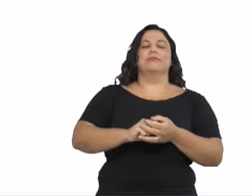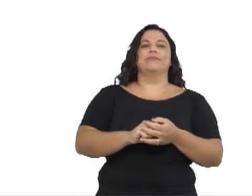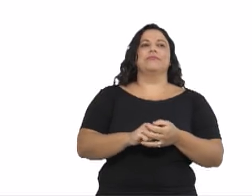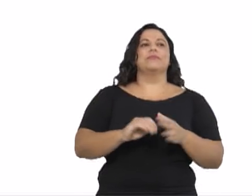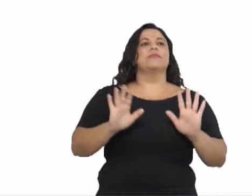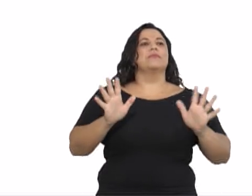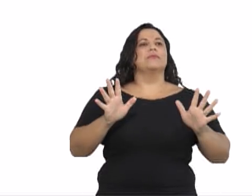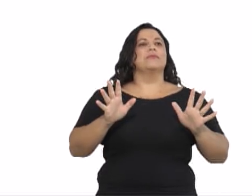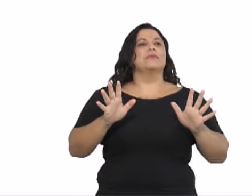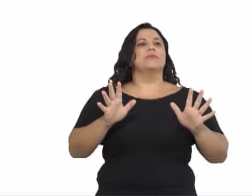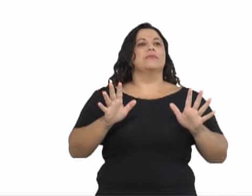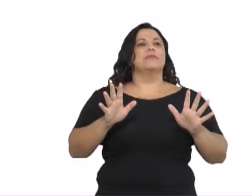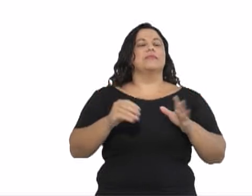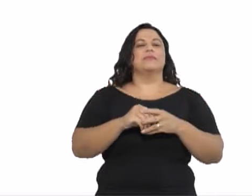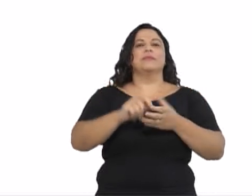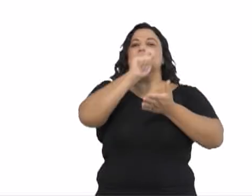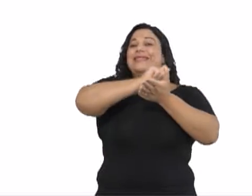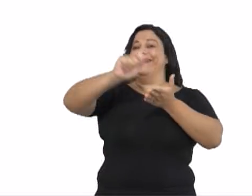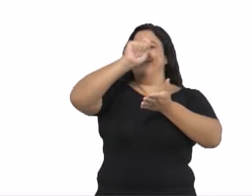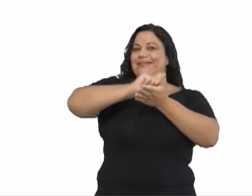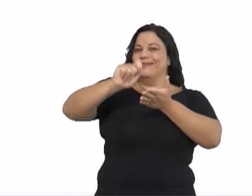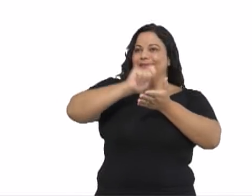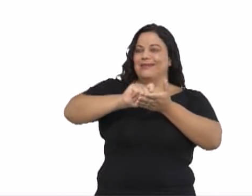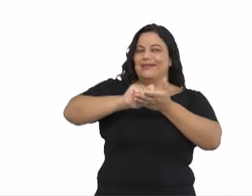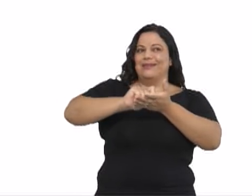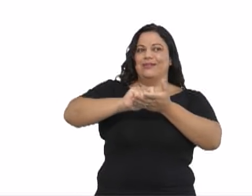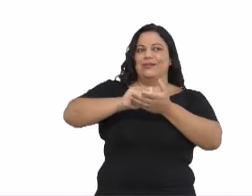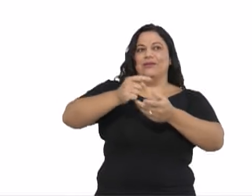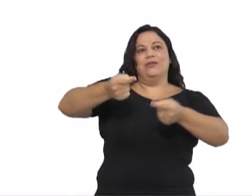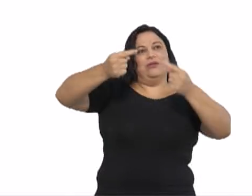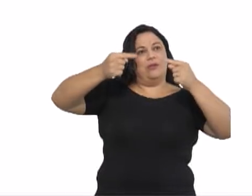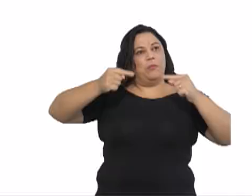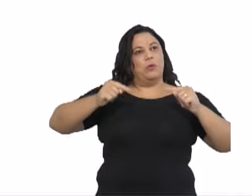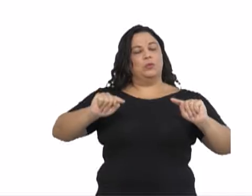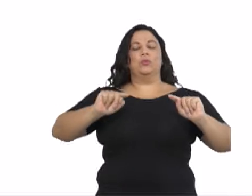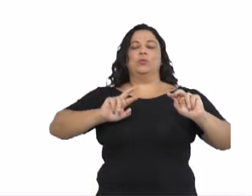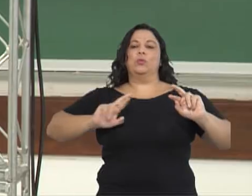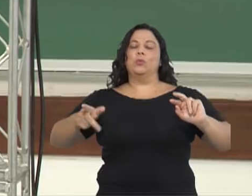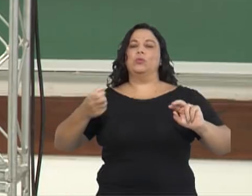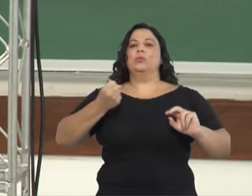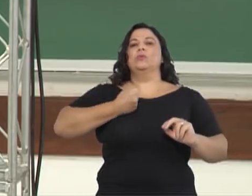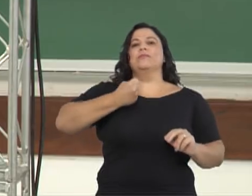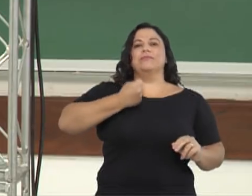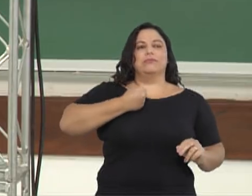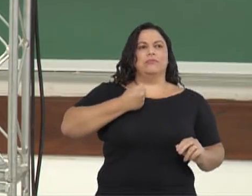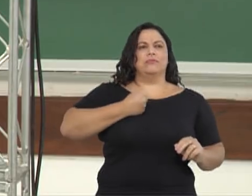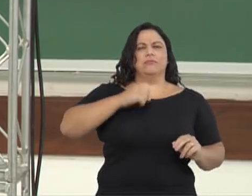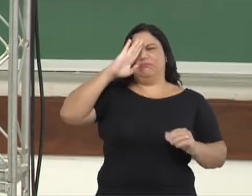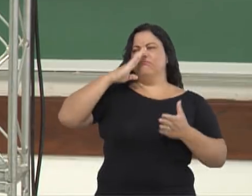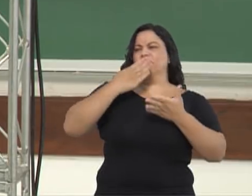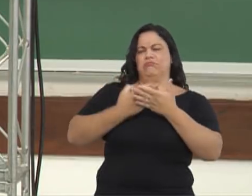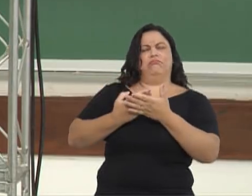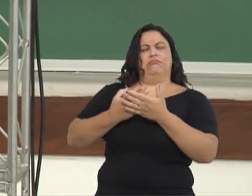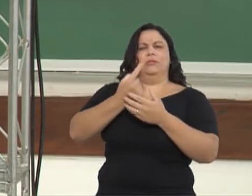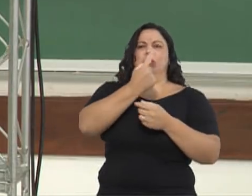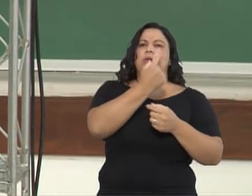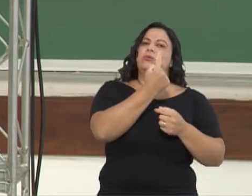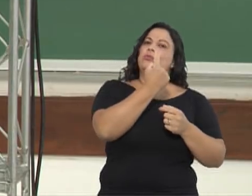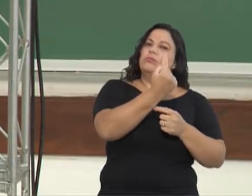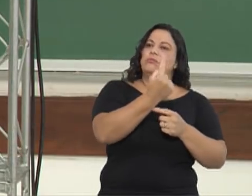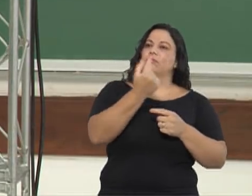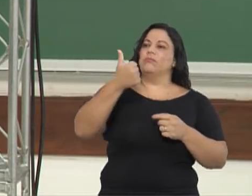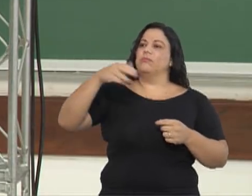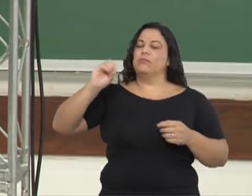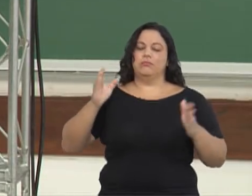os númerozinhos aqui. Eu acredito que do 1 ao 10 vocês já conheçam.